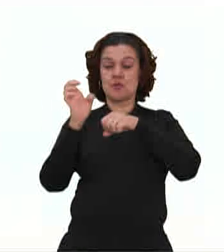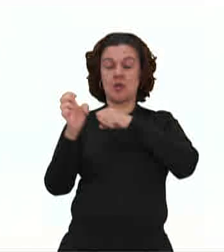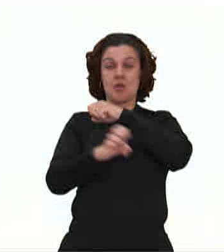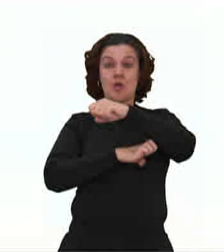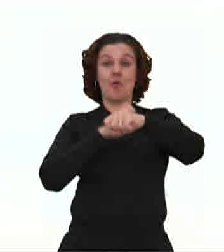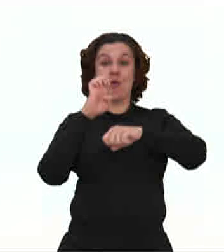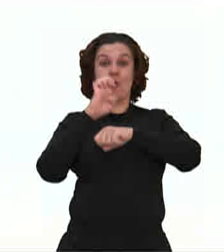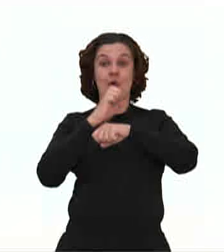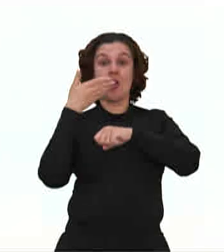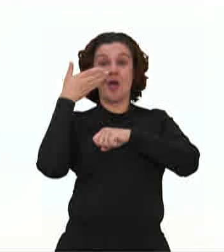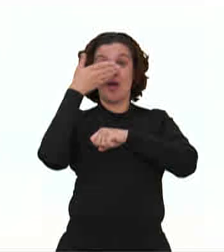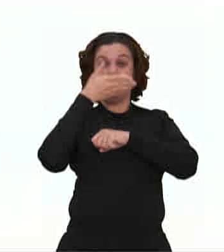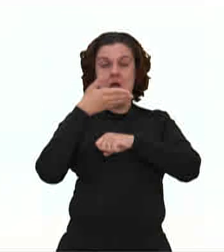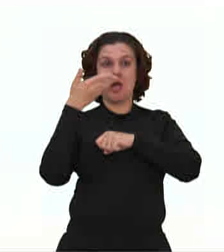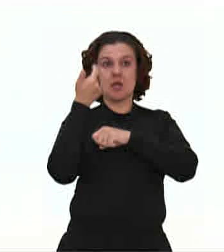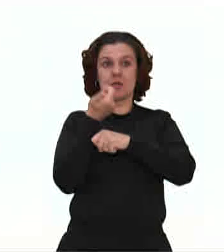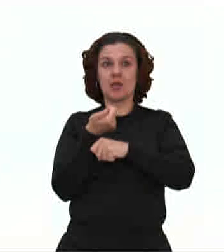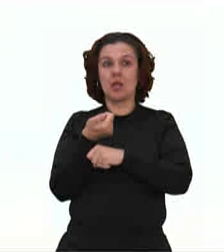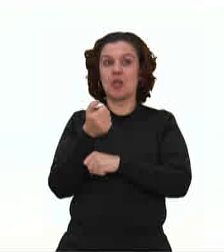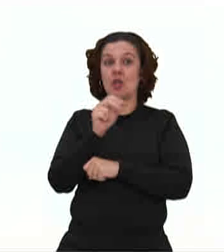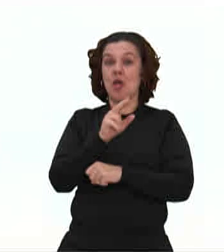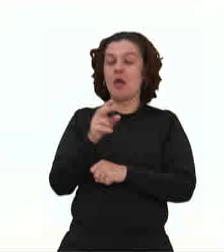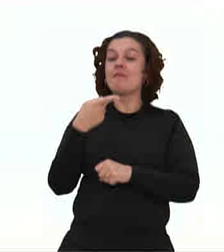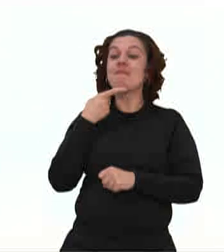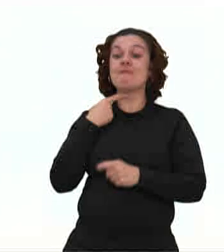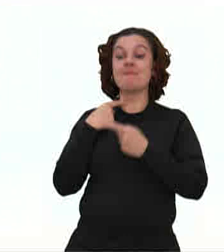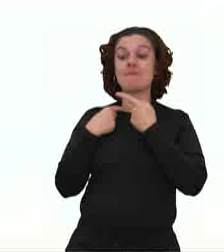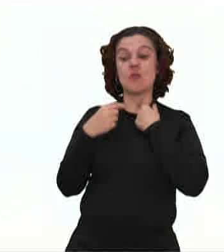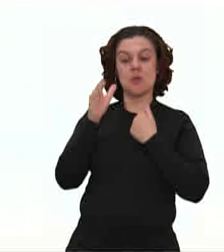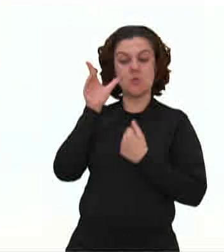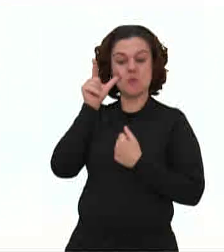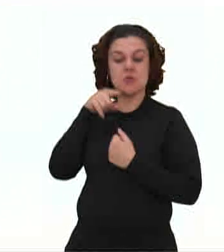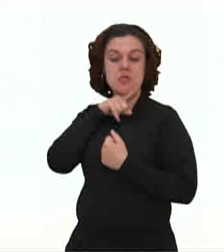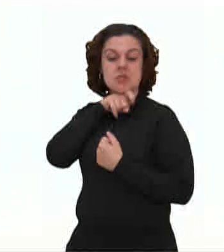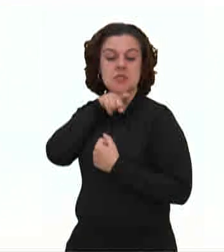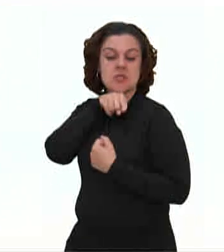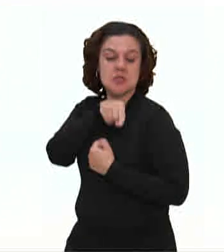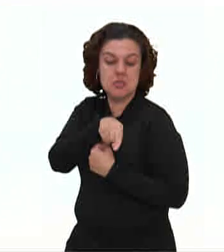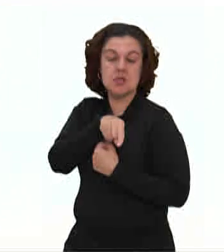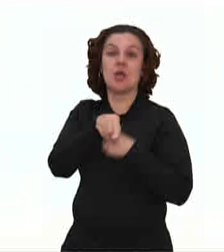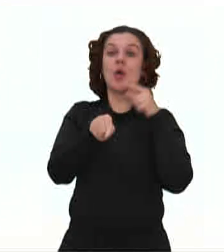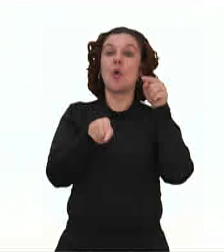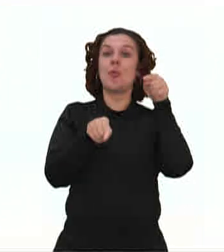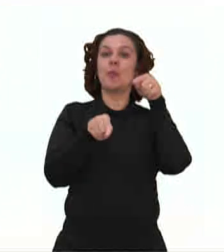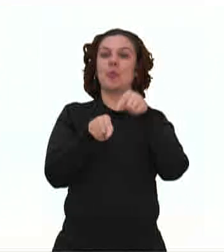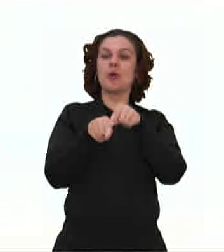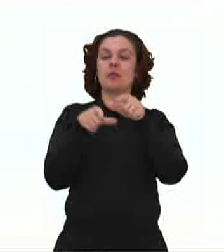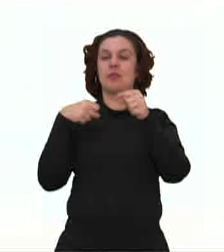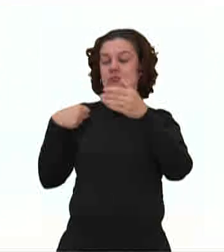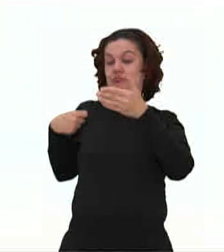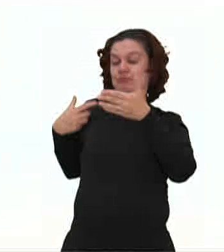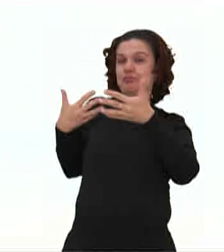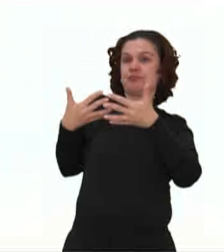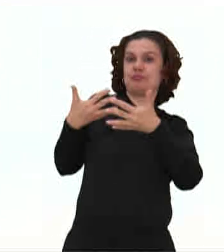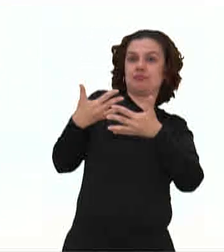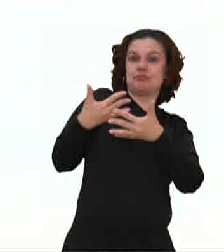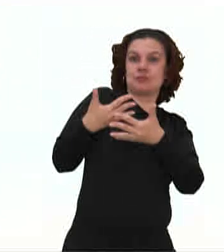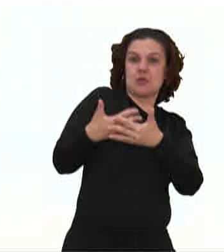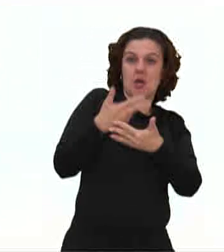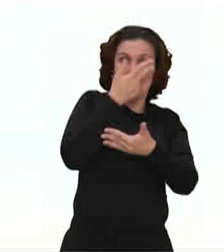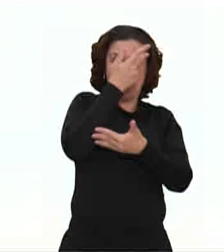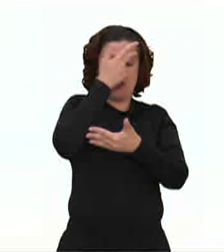é título a que muitos aspiram, muitos querem, porque traz consigo o ser